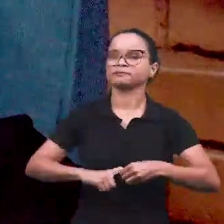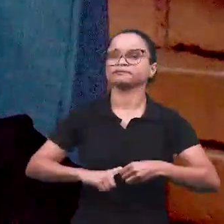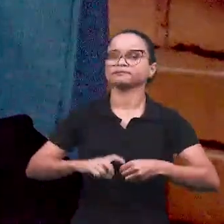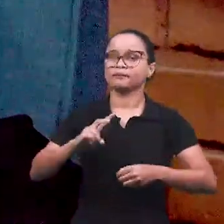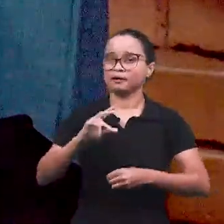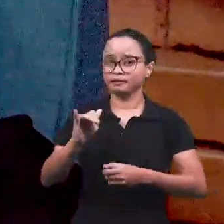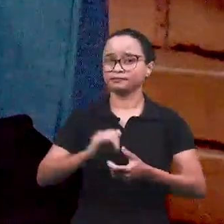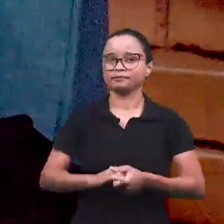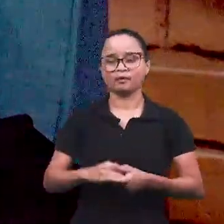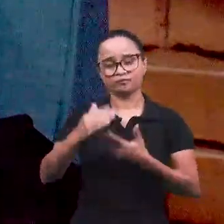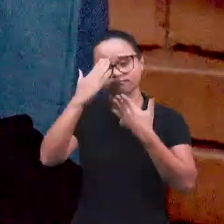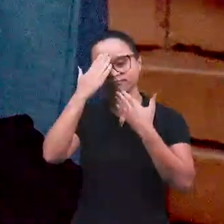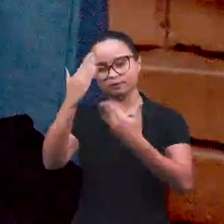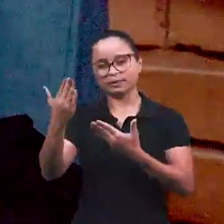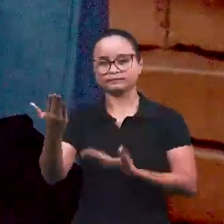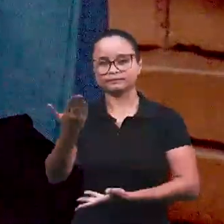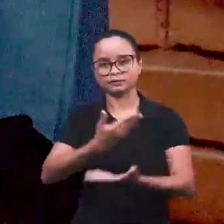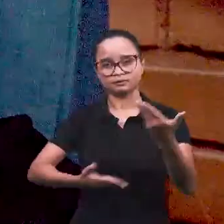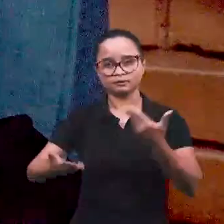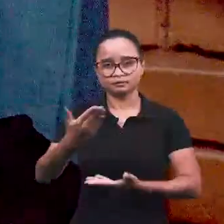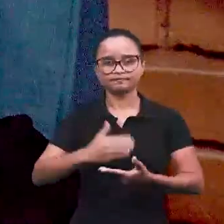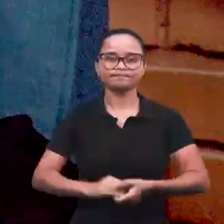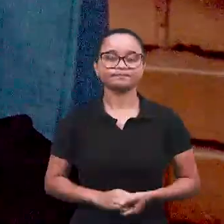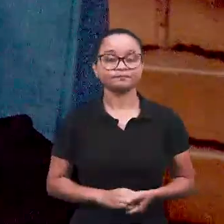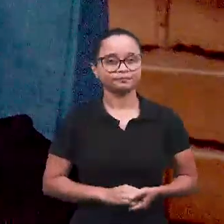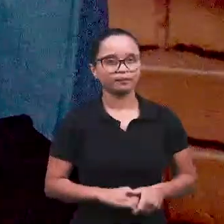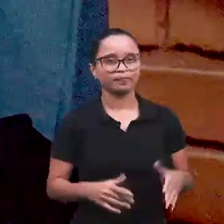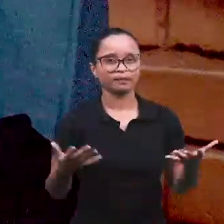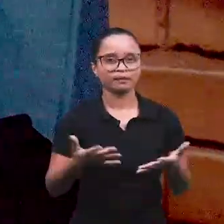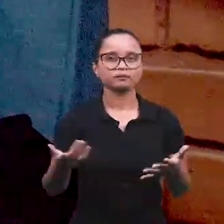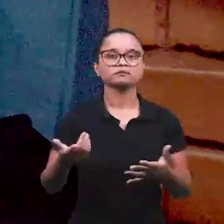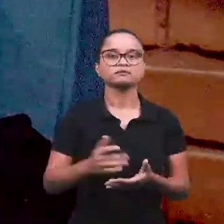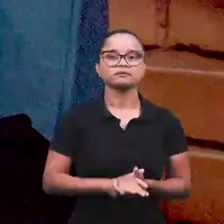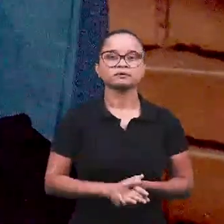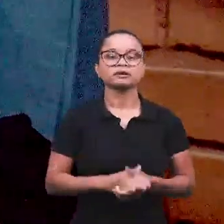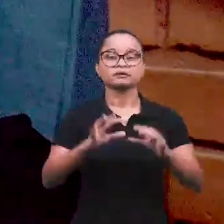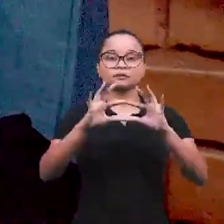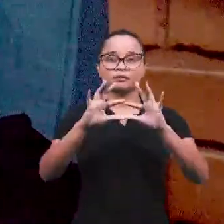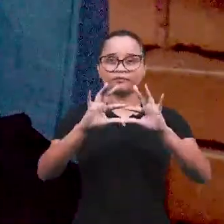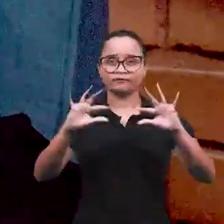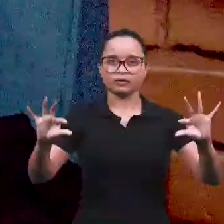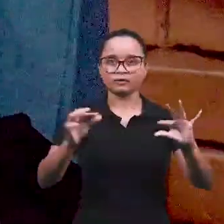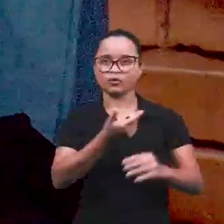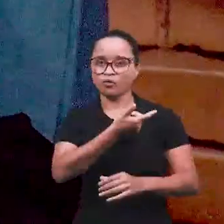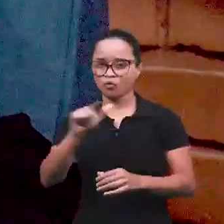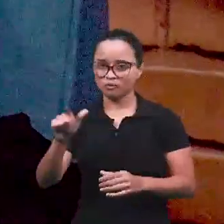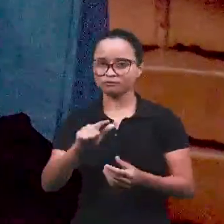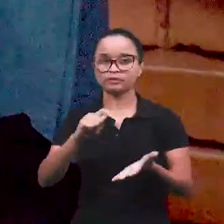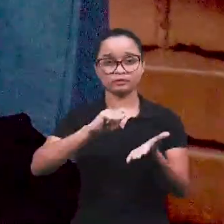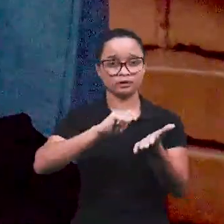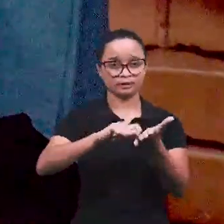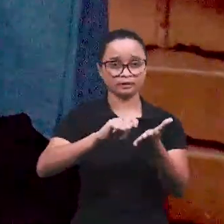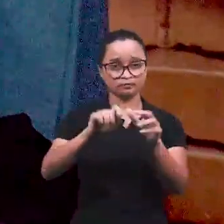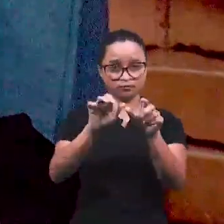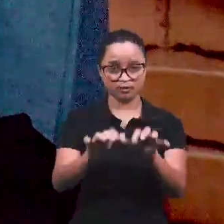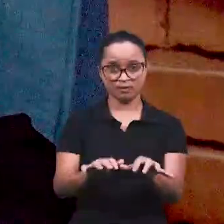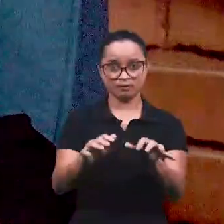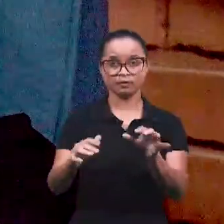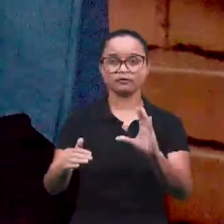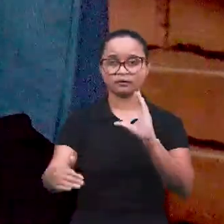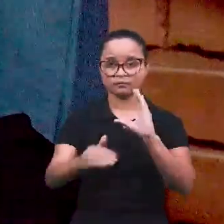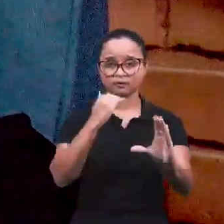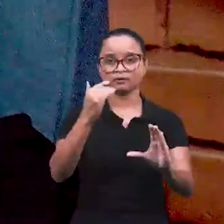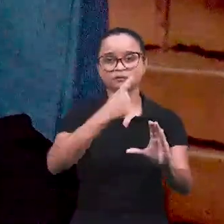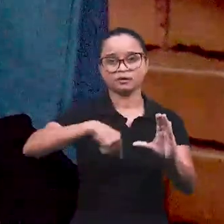bem respondido pela irmã, obrigado pela sua participação. Agora vamos a mais uma frase que foi escrita numa